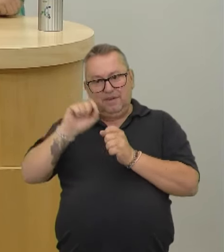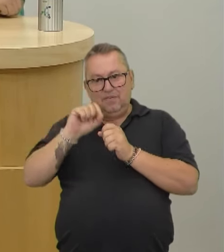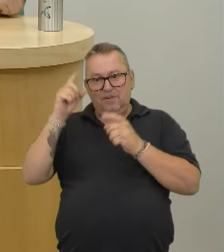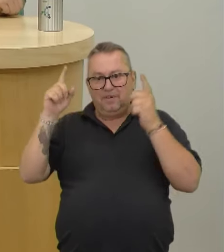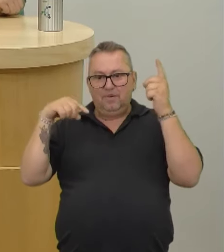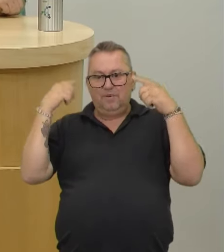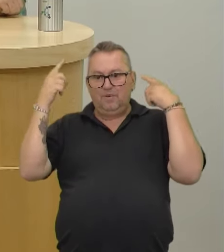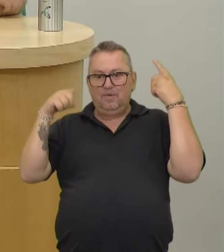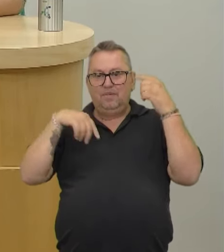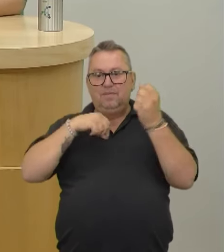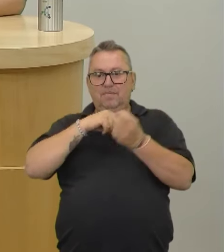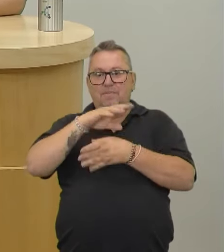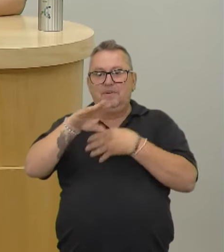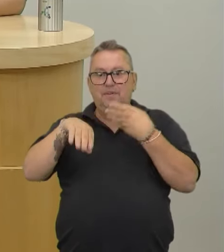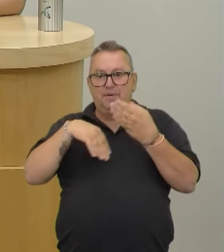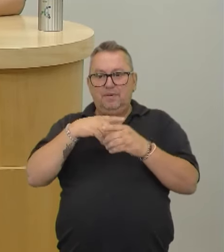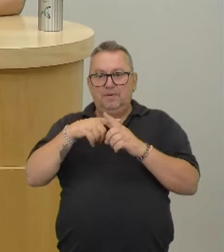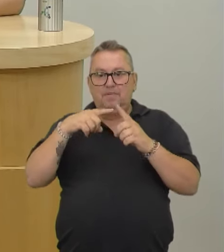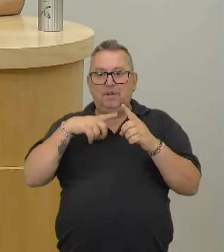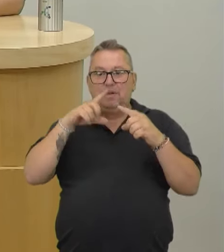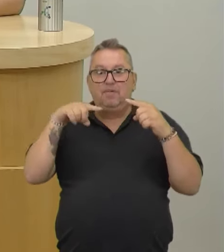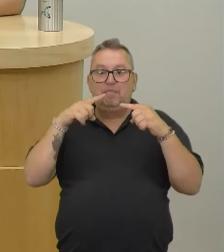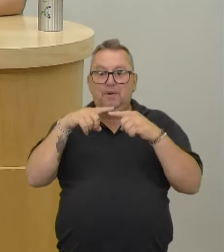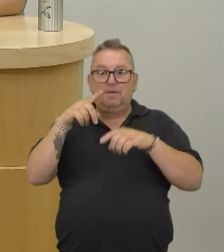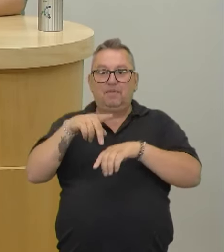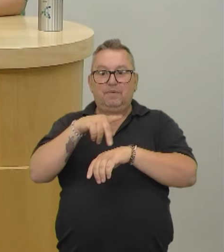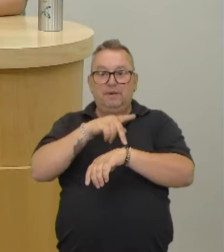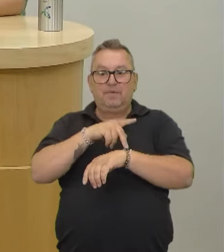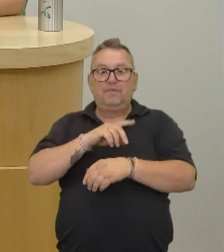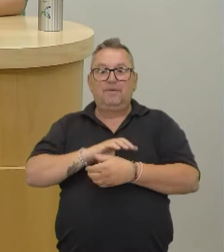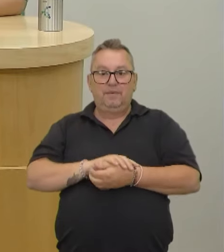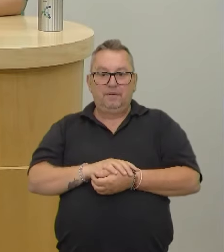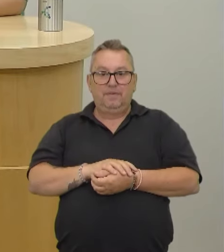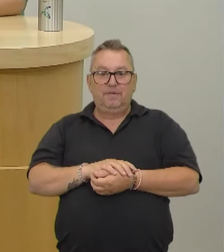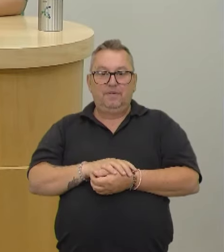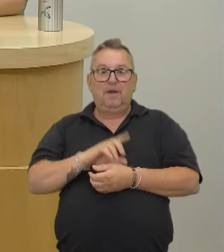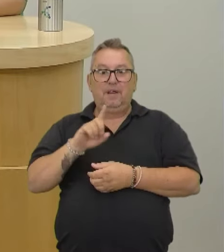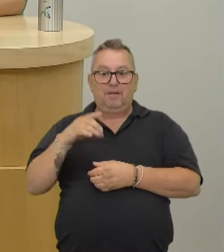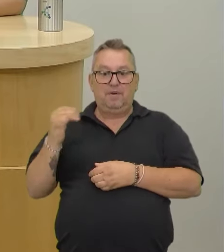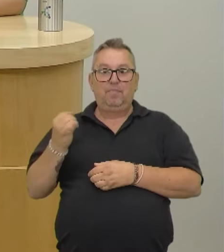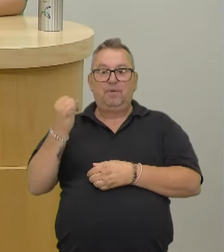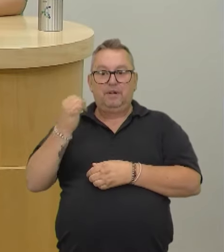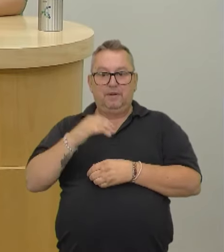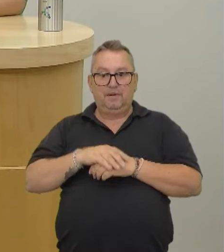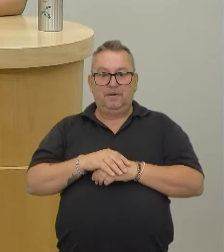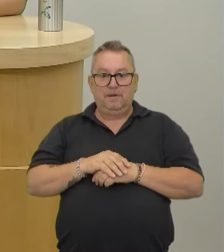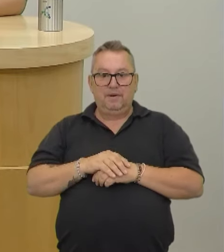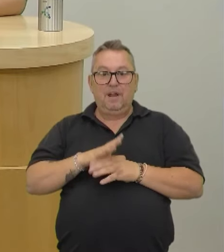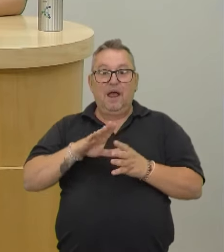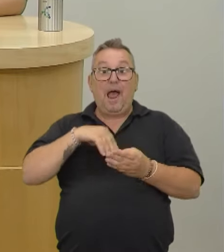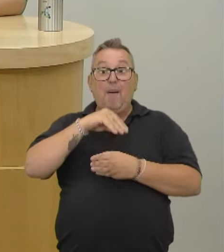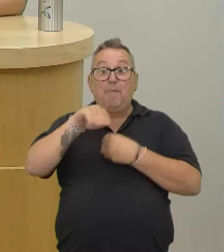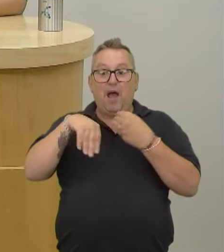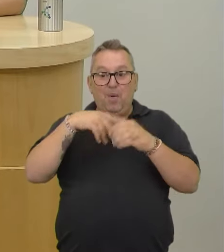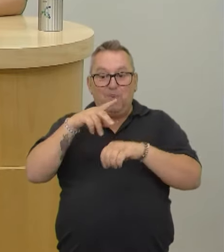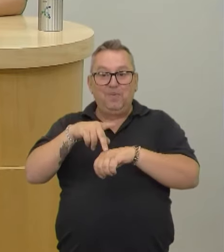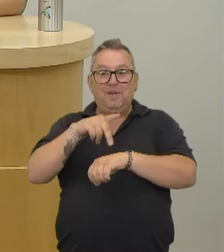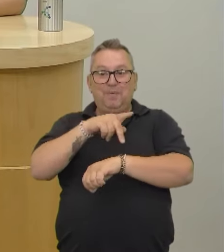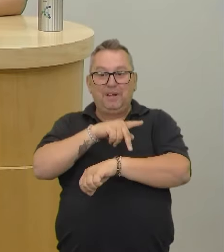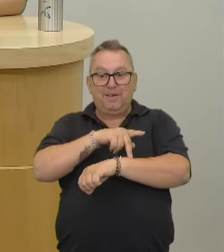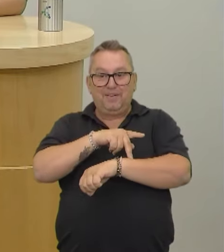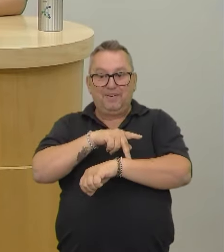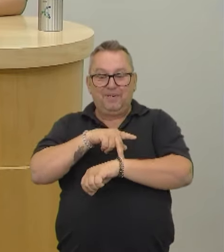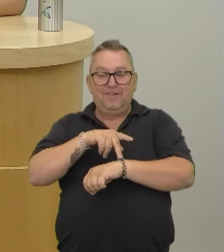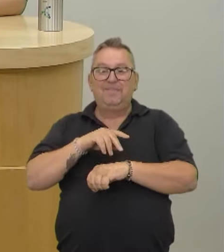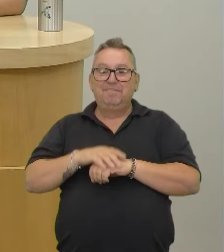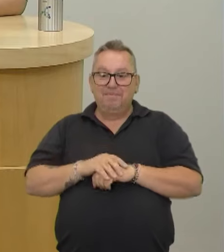da vida com uma bagunça. Só que tinha um propósito pedagógico. Isso que é importante. A bagunça pedagógica faz sentido. Então, mas até eu descobrir que